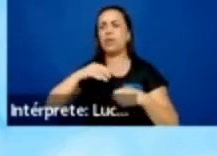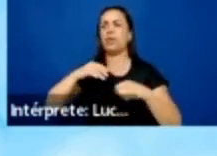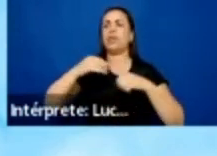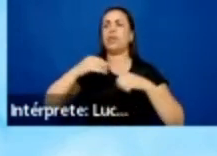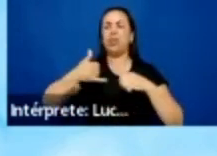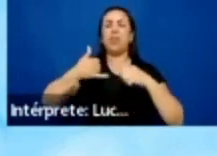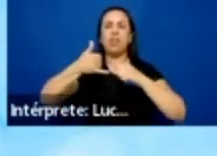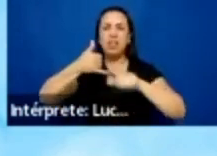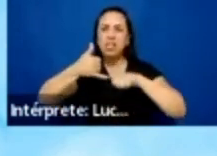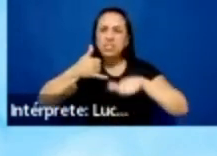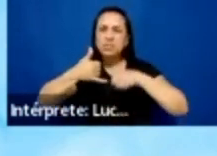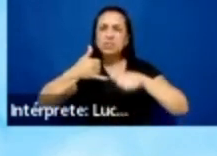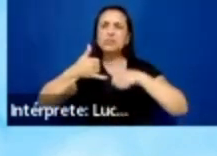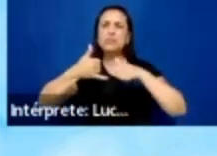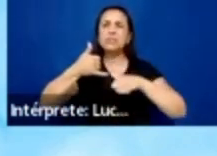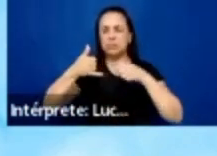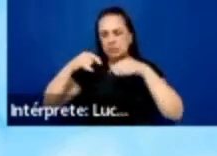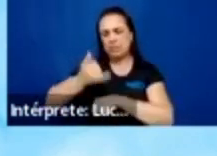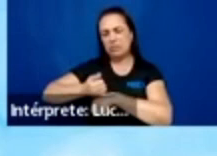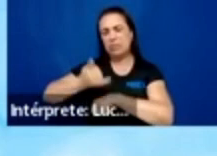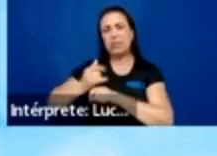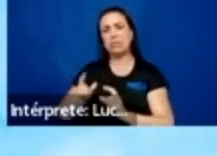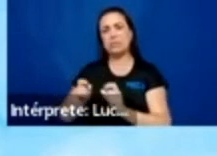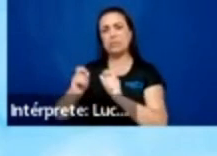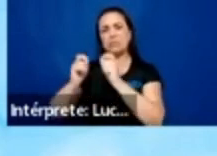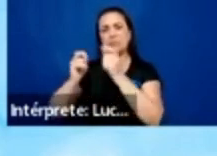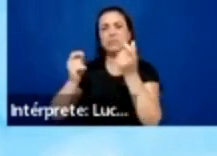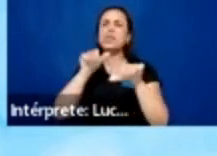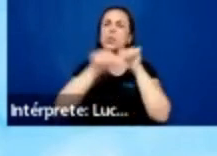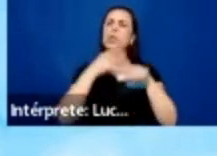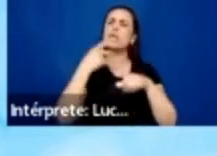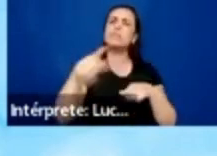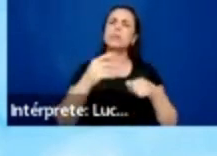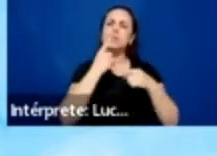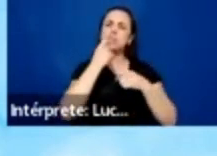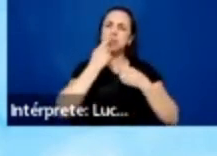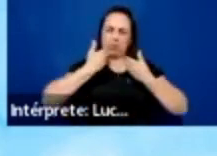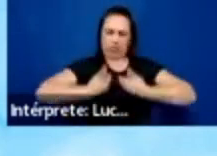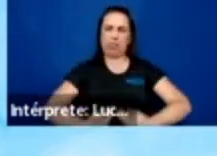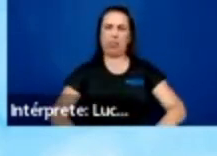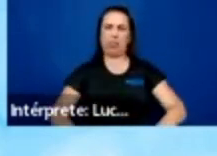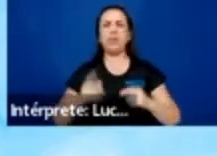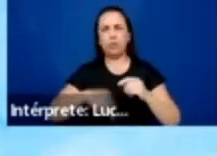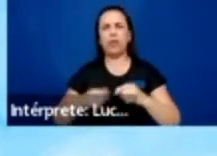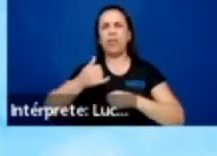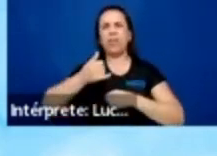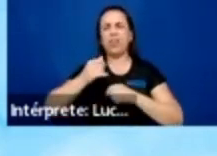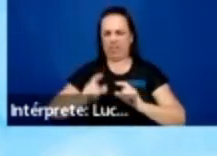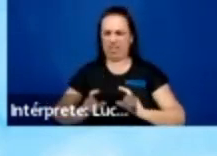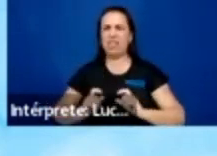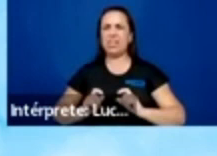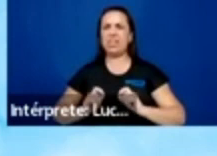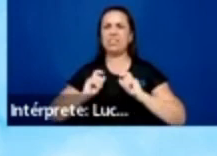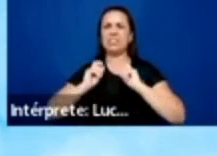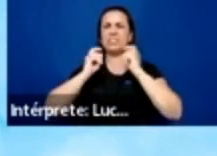excesso, comendo você por dentro, detonando seus pâncreas, detonando teu pâncreas,